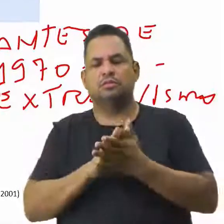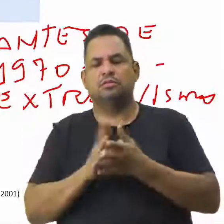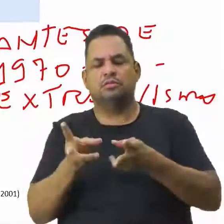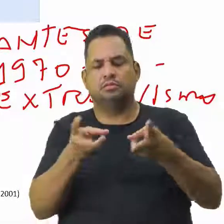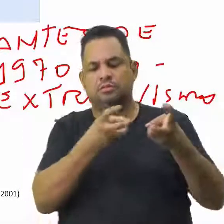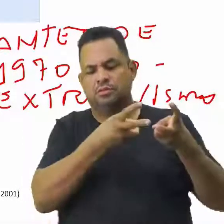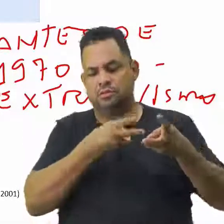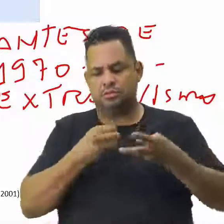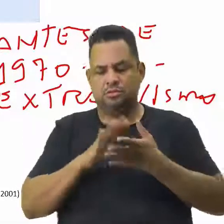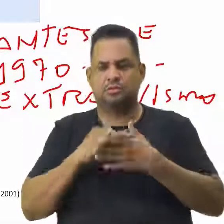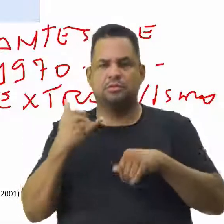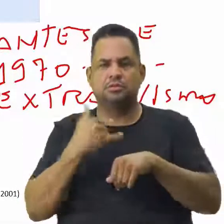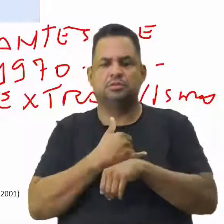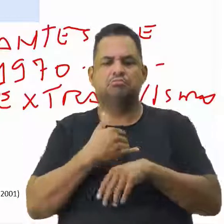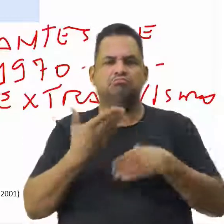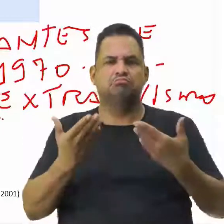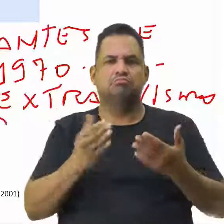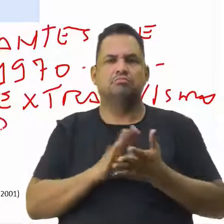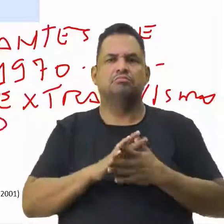extrativismo.